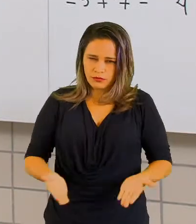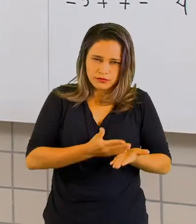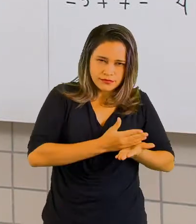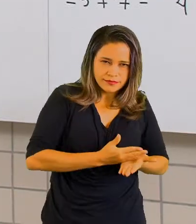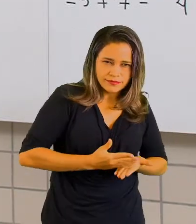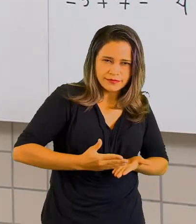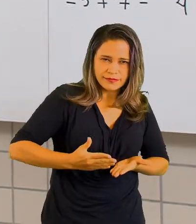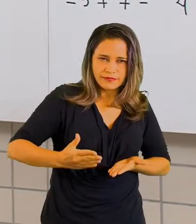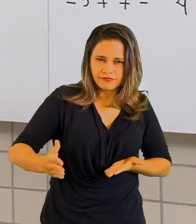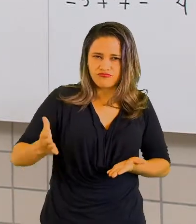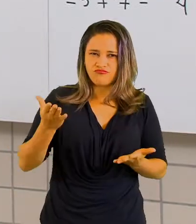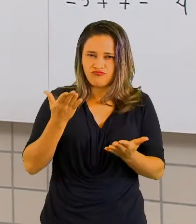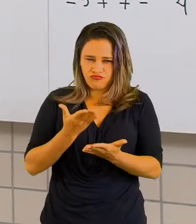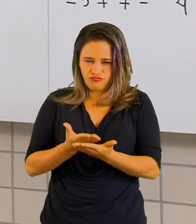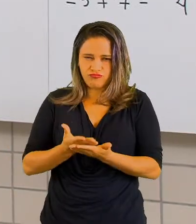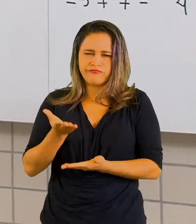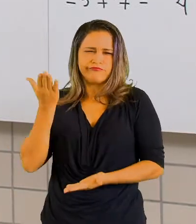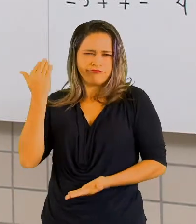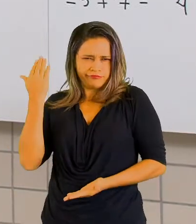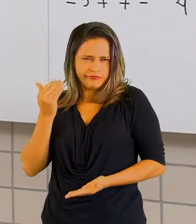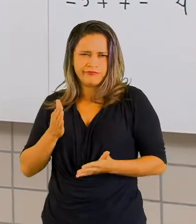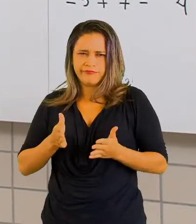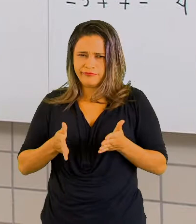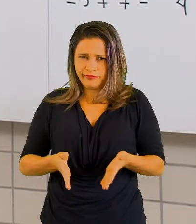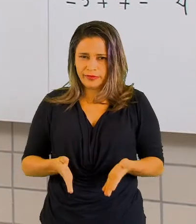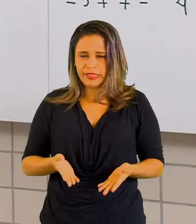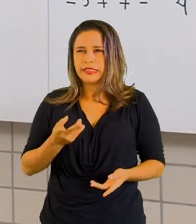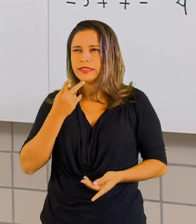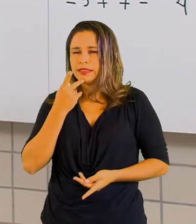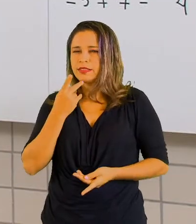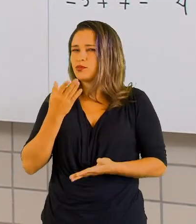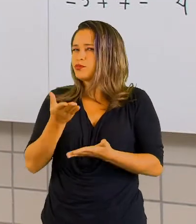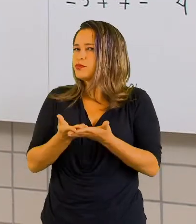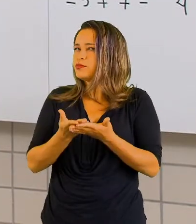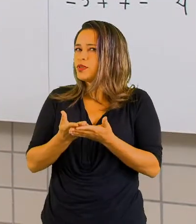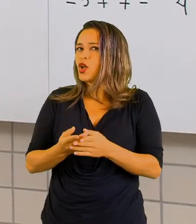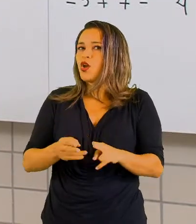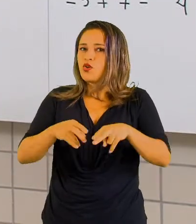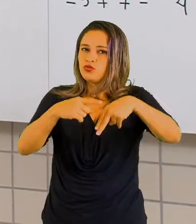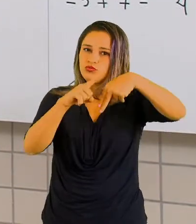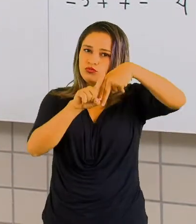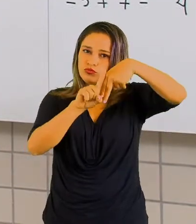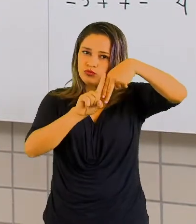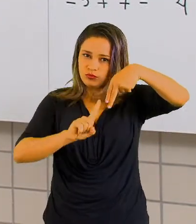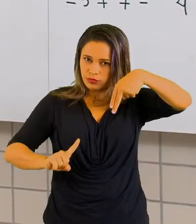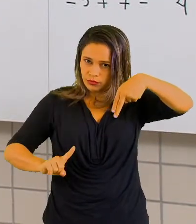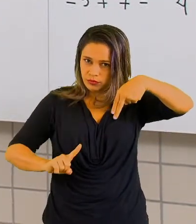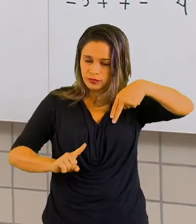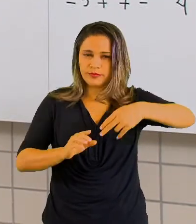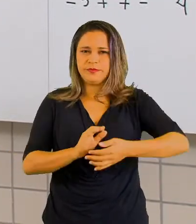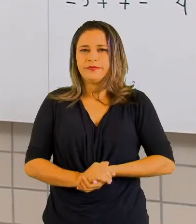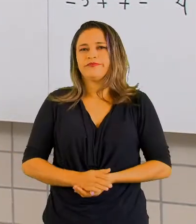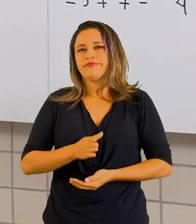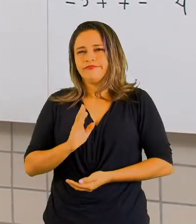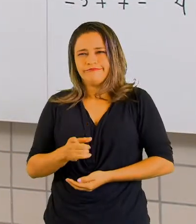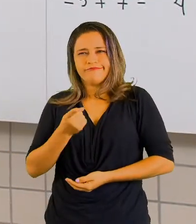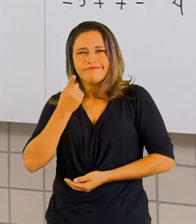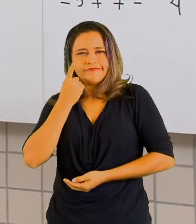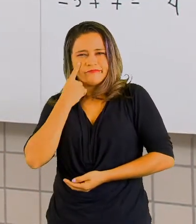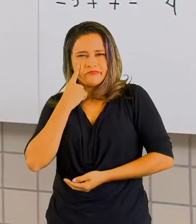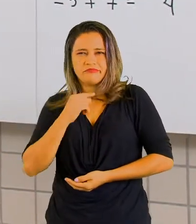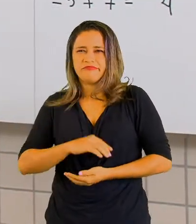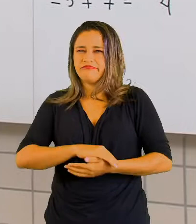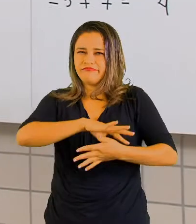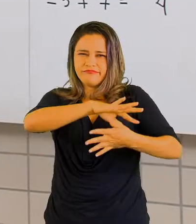que foi trabalhado nas aulas anteriores. Nós falávamos sobre números inteiros. Nós vimos algumas propriedades dos